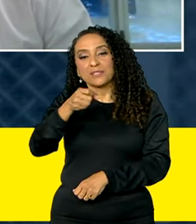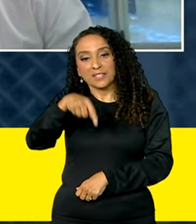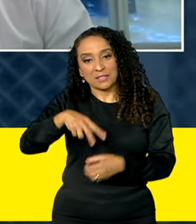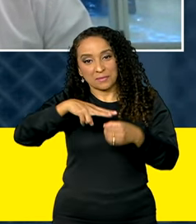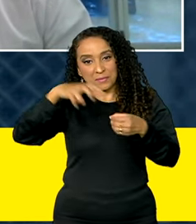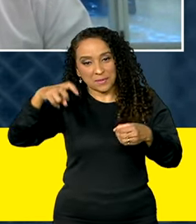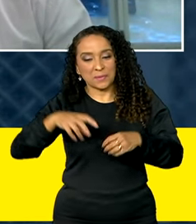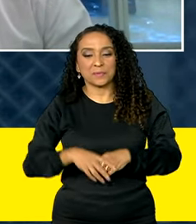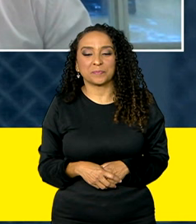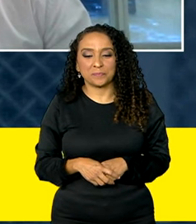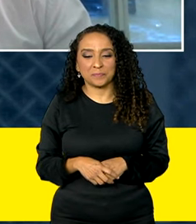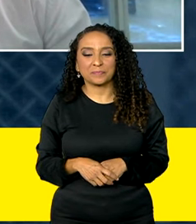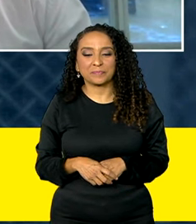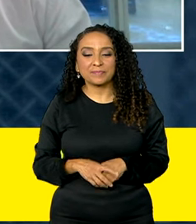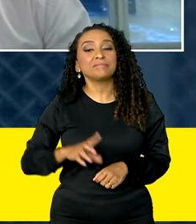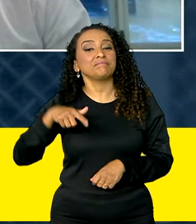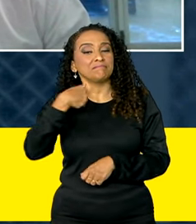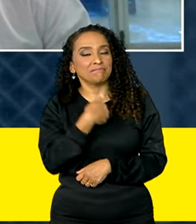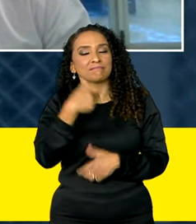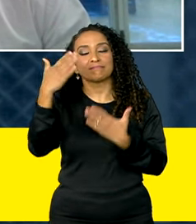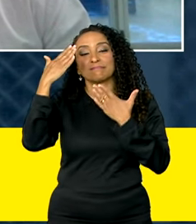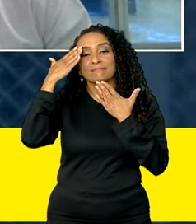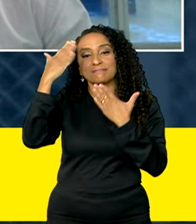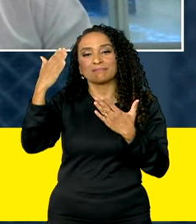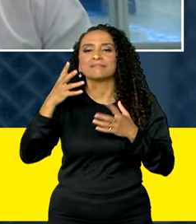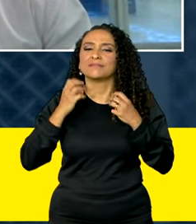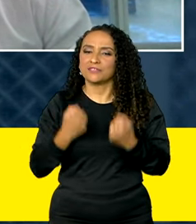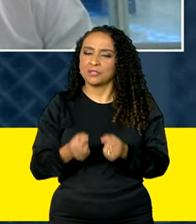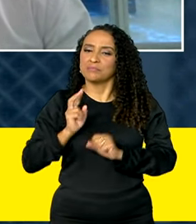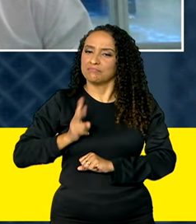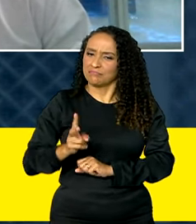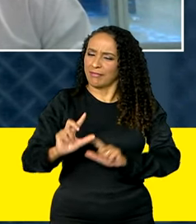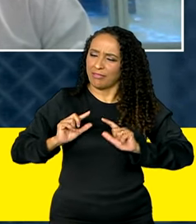do Brasil. Nós é que agradecemos